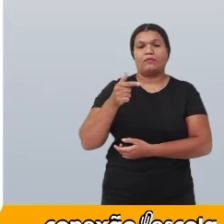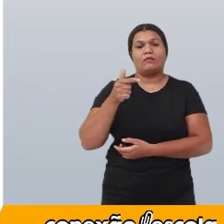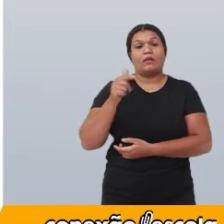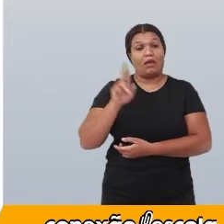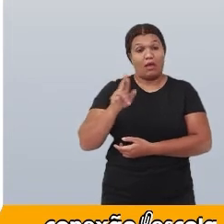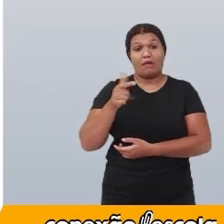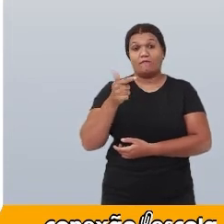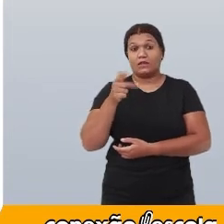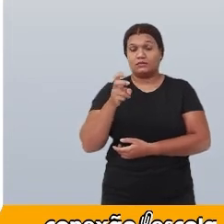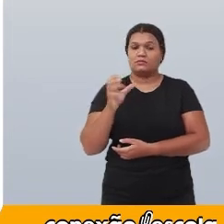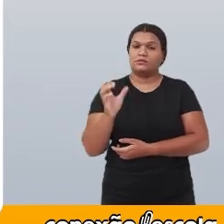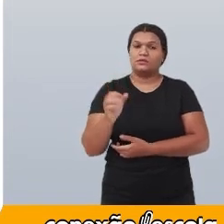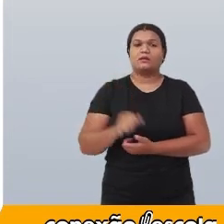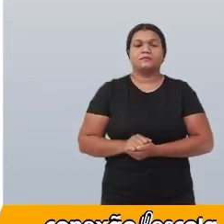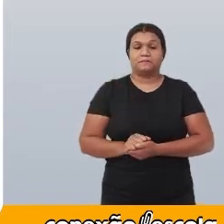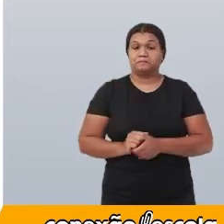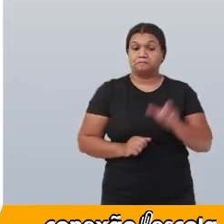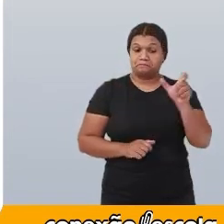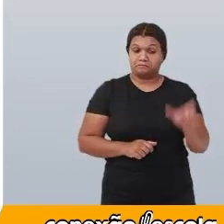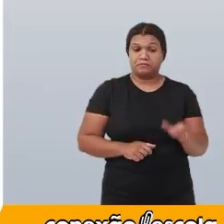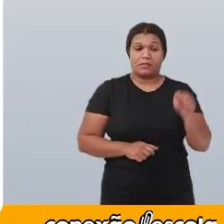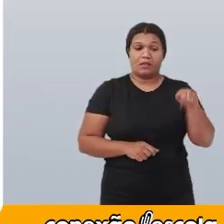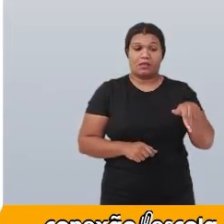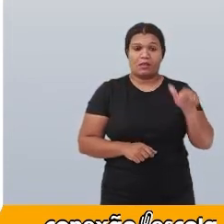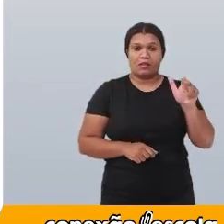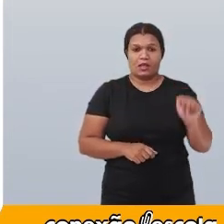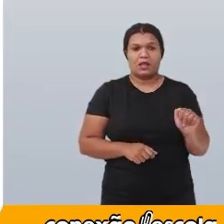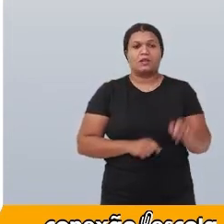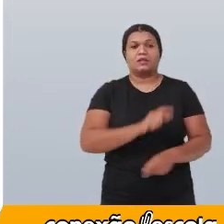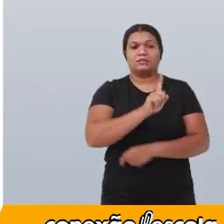R$ 367,25. E Ana tem